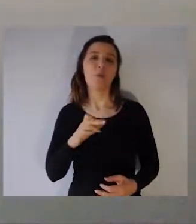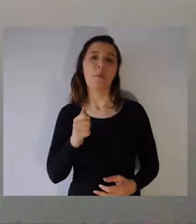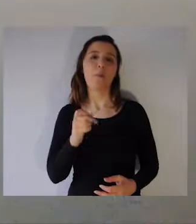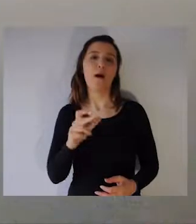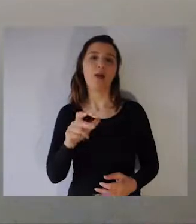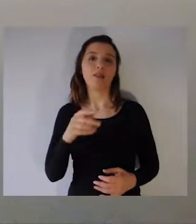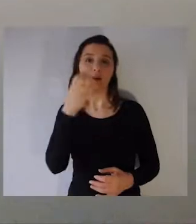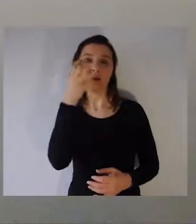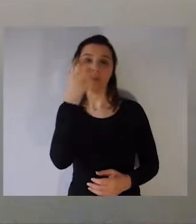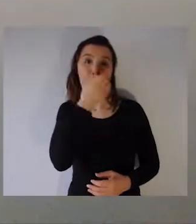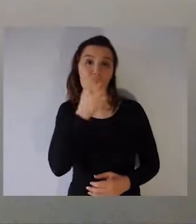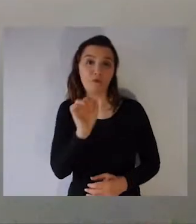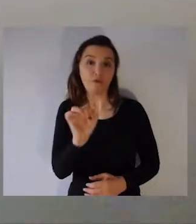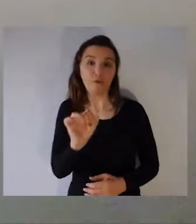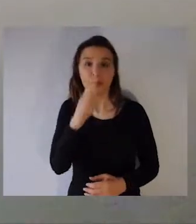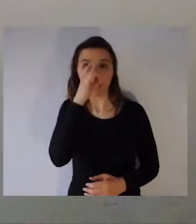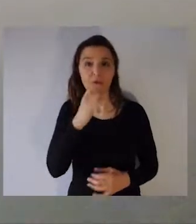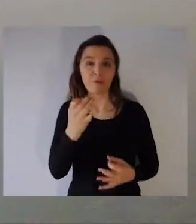porco industrial.